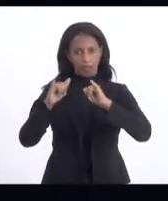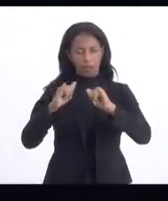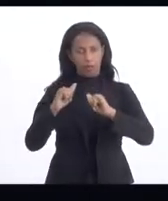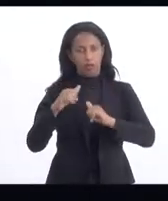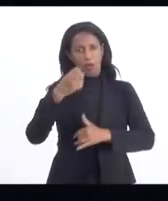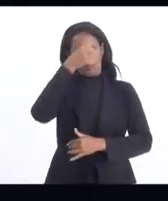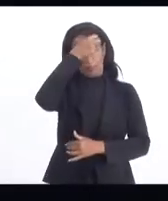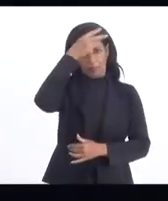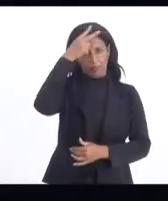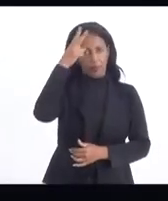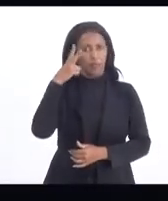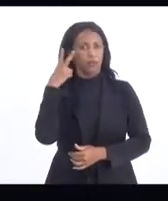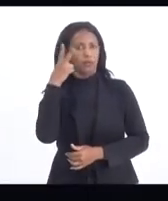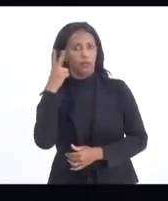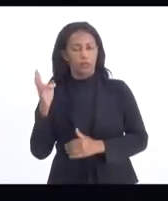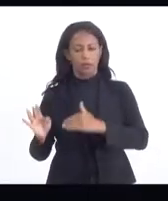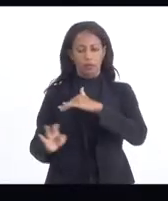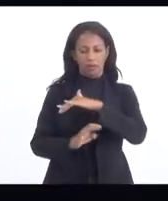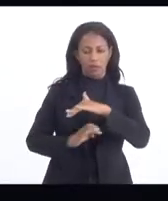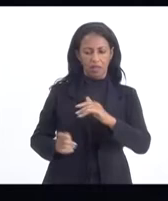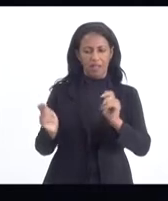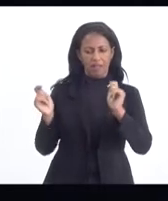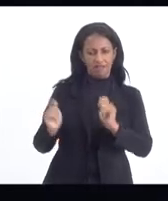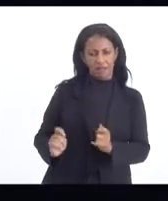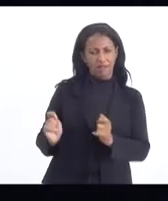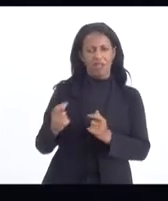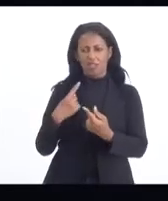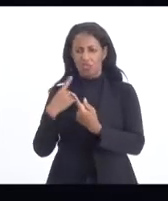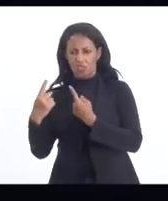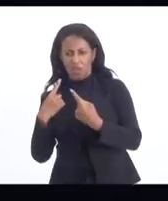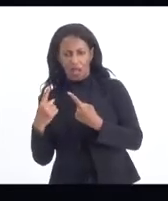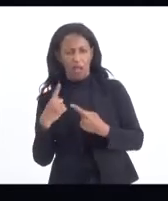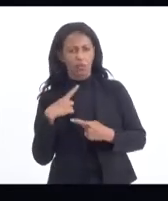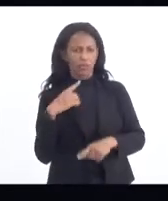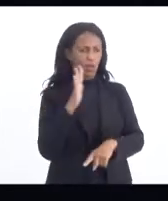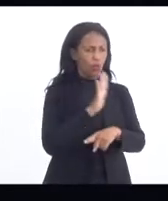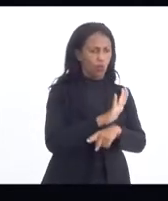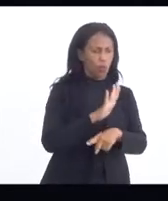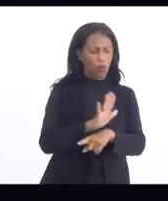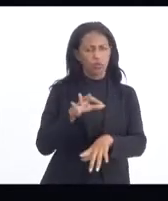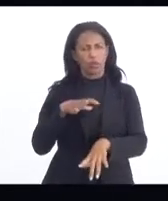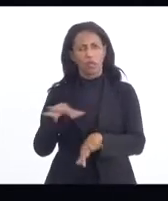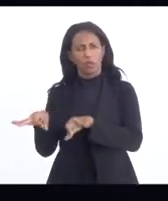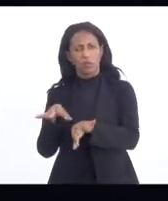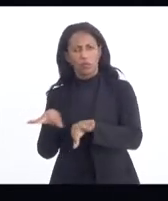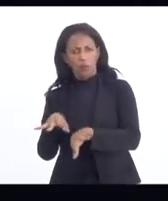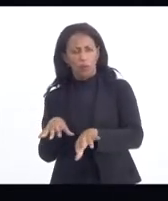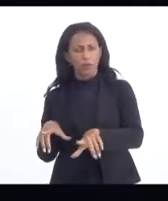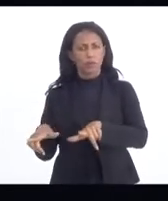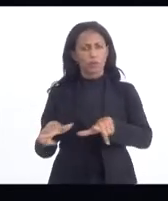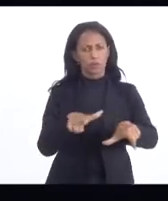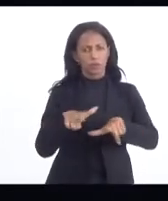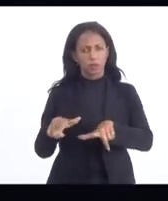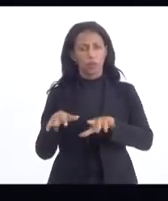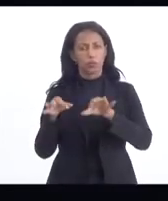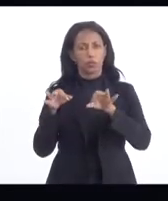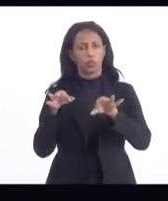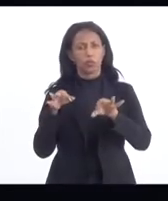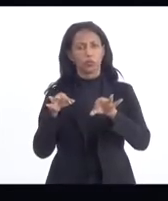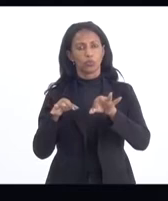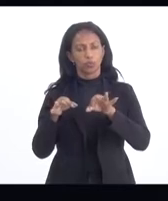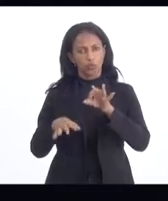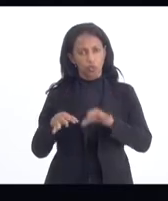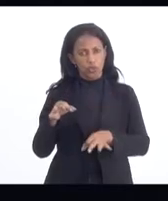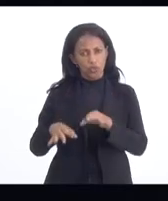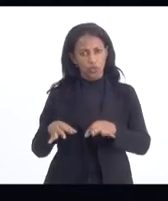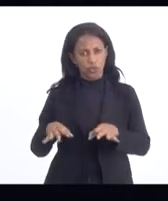e ao empresariado que existe recurso, que existe diálogo e que existe forma de se fazer com justiça. Eu quero